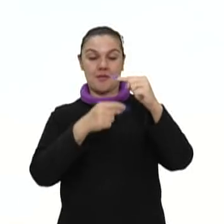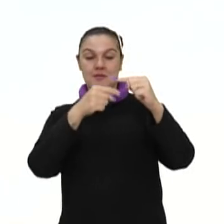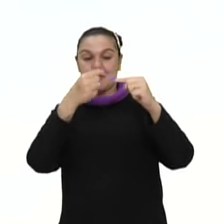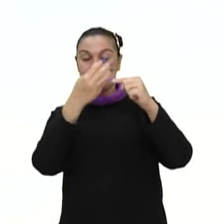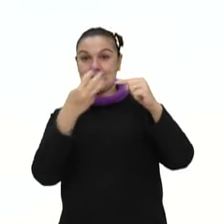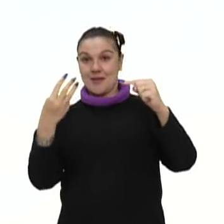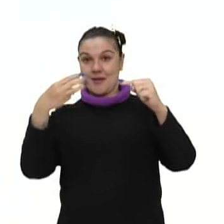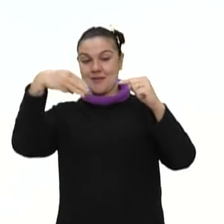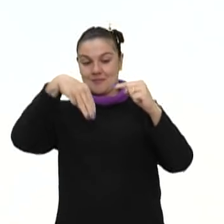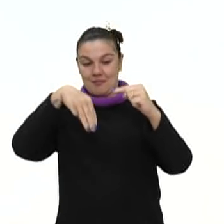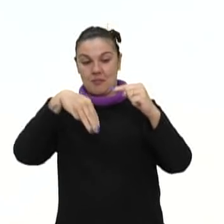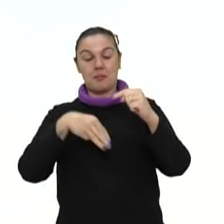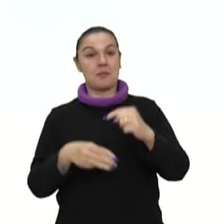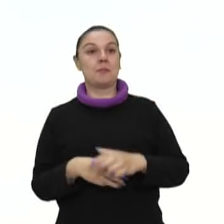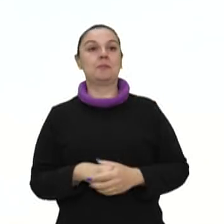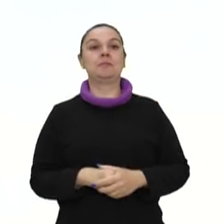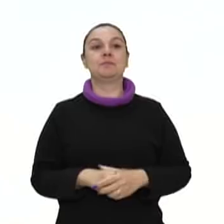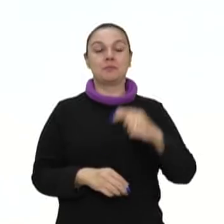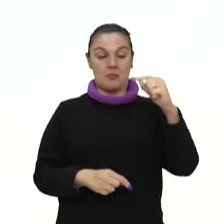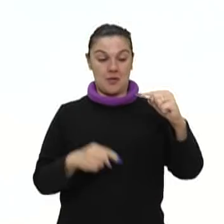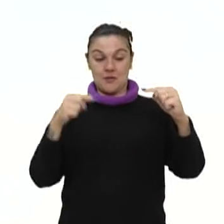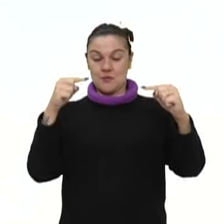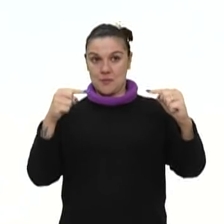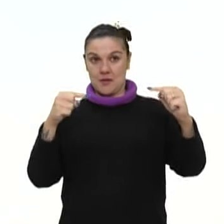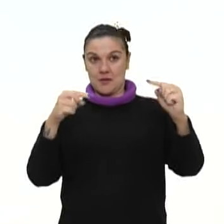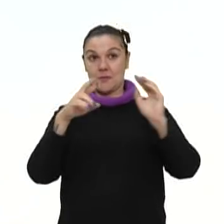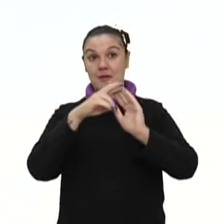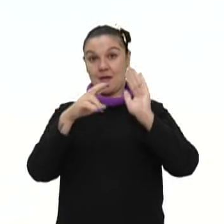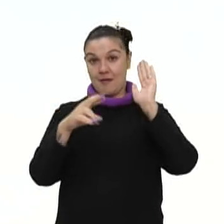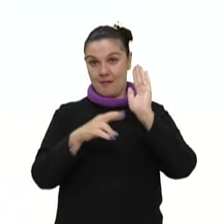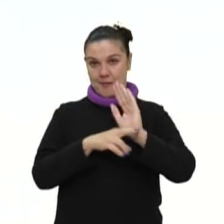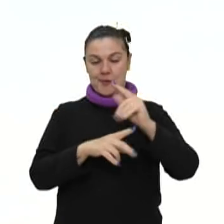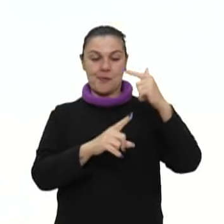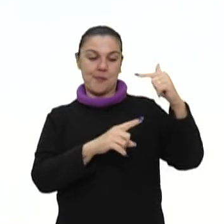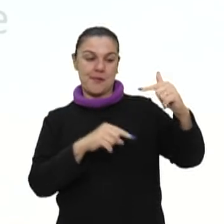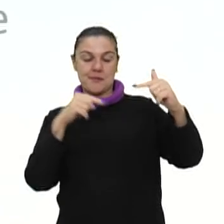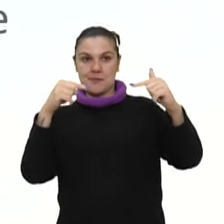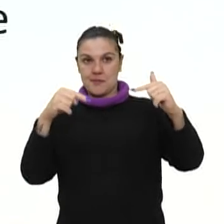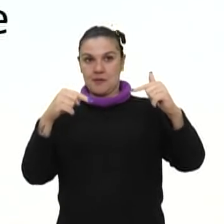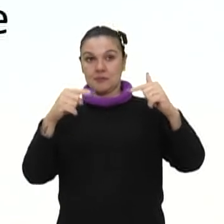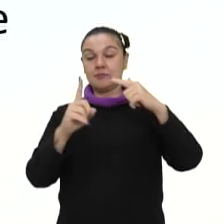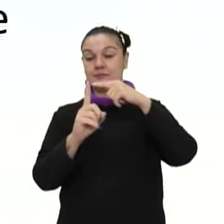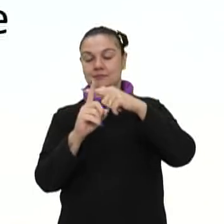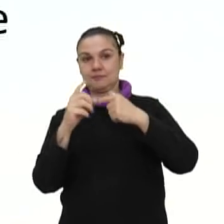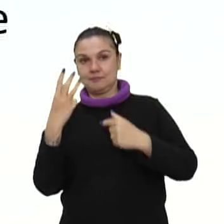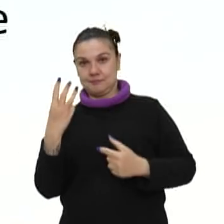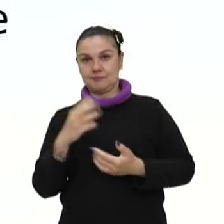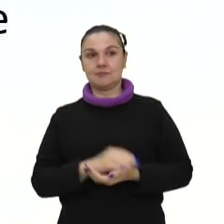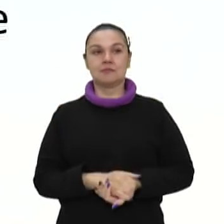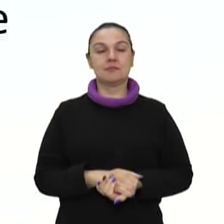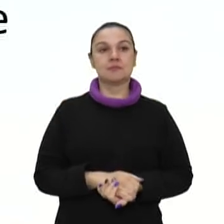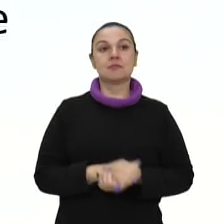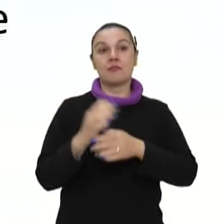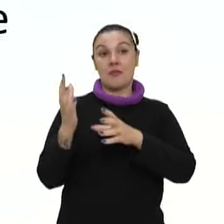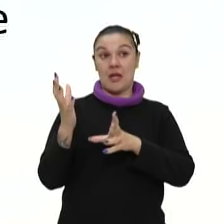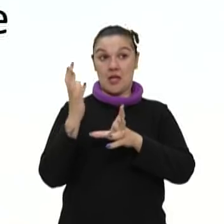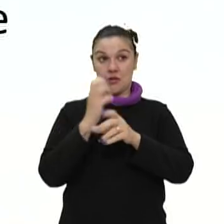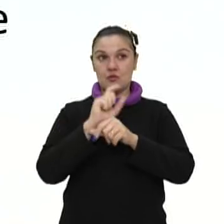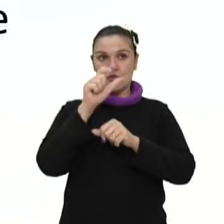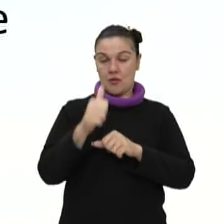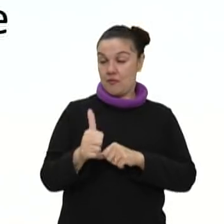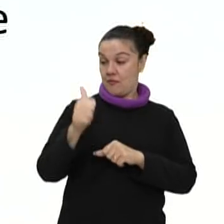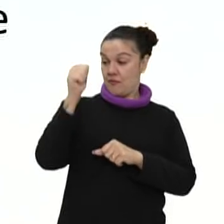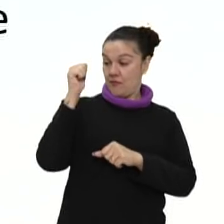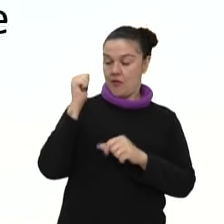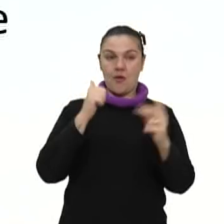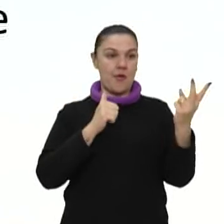3m. Então, se está menos aqui, menos pela regra de sinais, fica mais 3m. E eu sei que a soma das duas, estava escrito lá